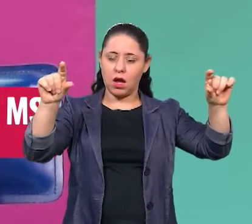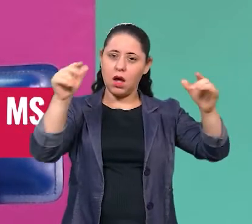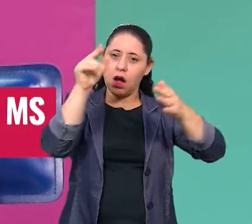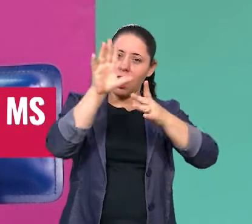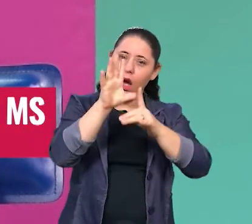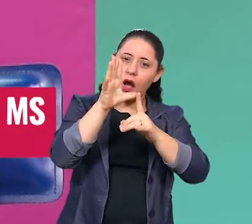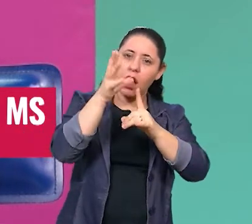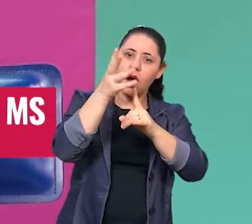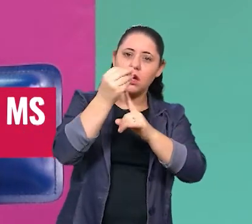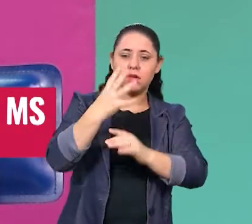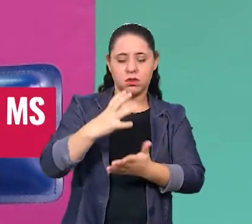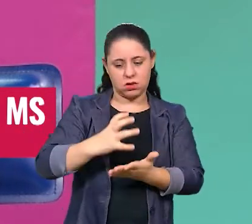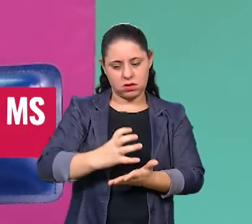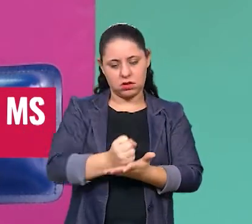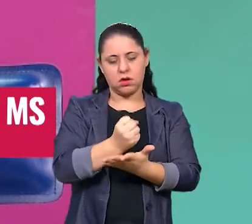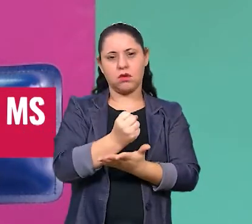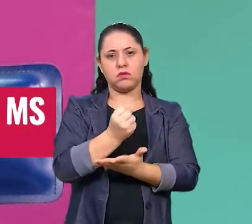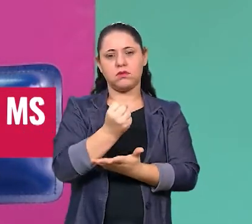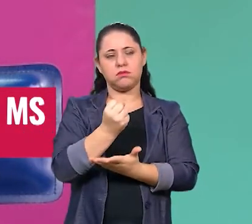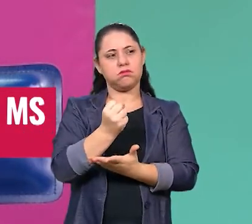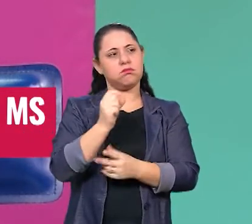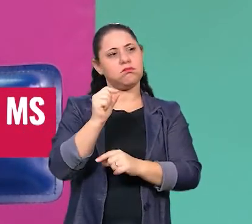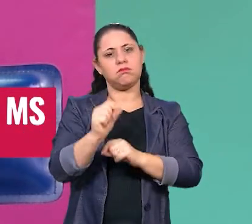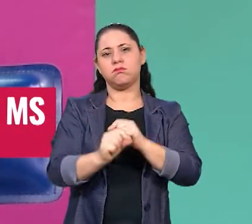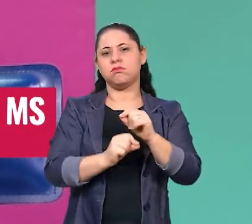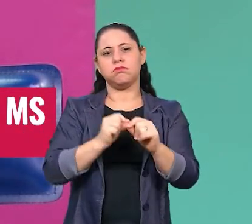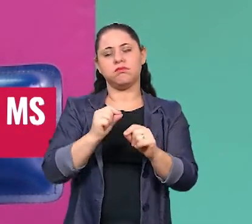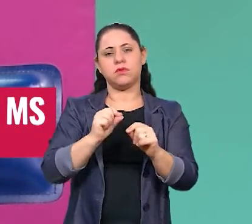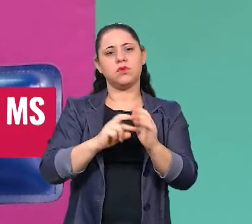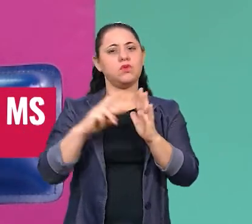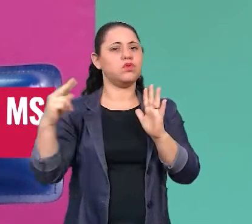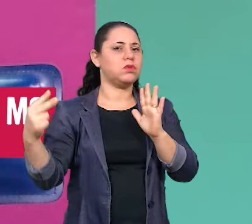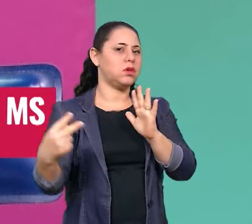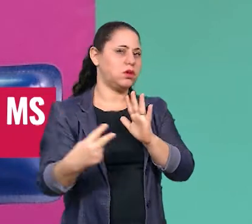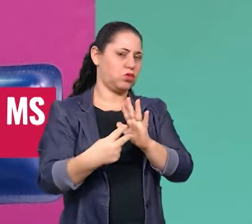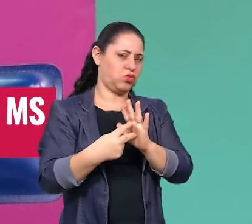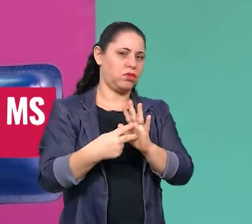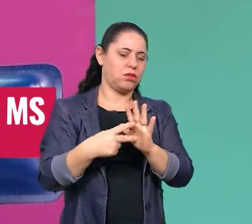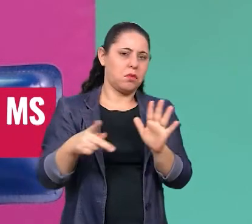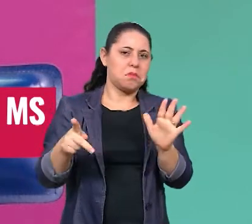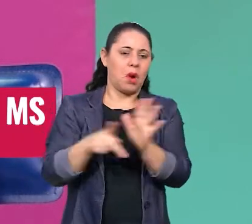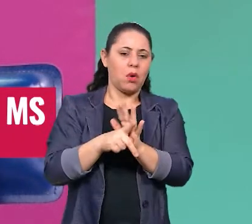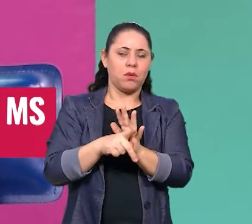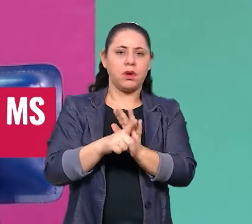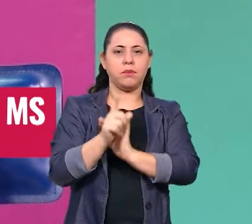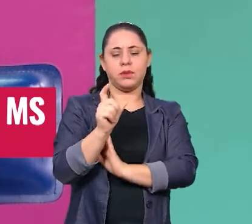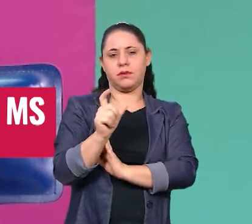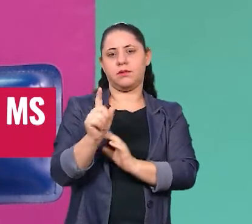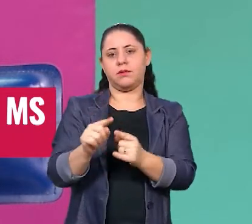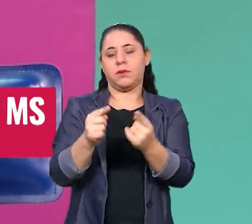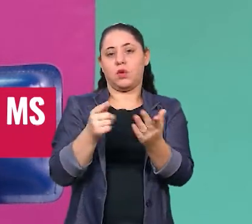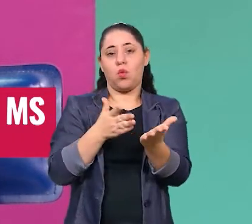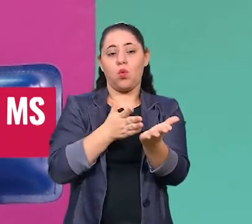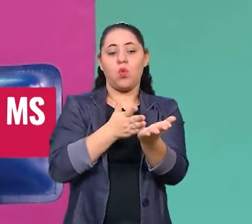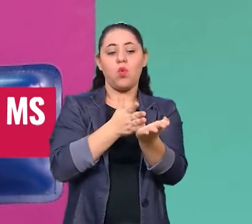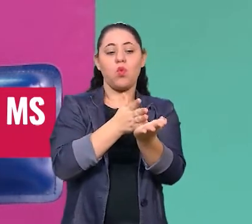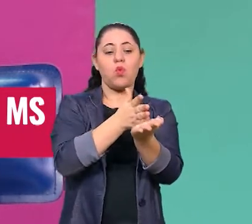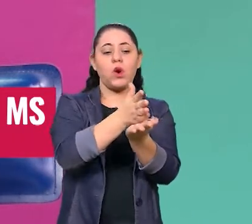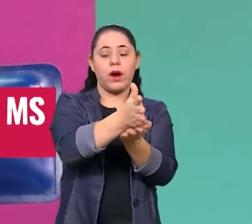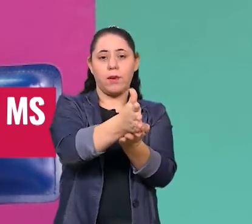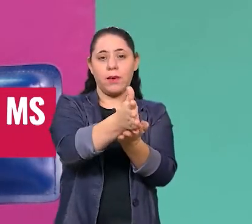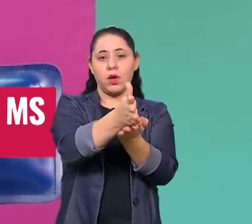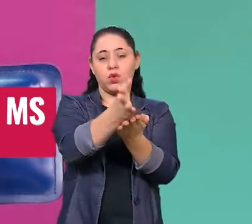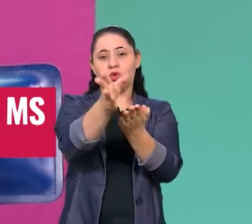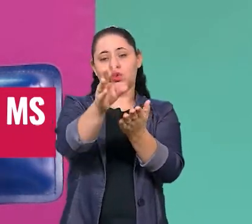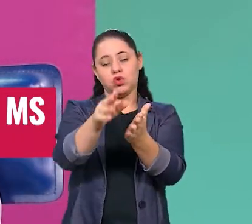deveria ser no sentido literal mesmo, né? Mas os caminhos que se levam para a arte, porque acho que a função da